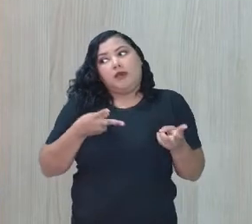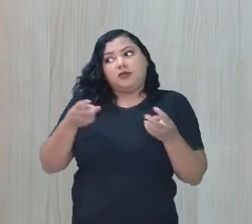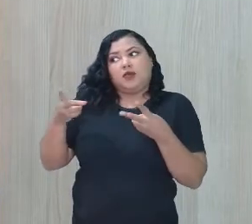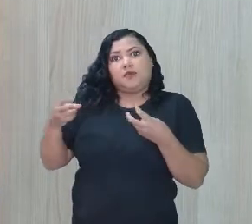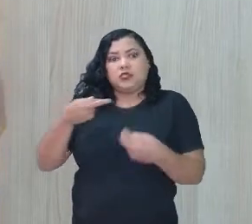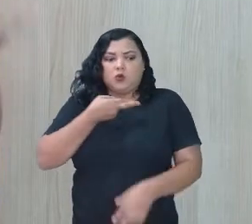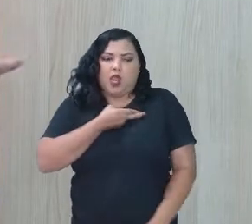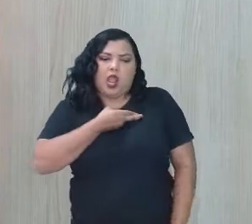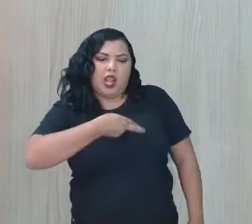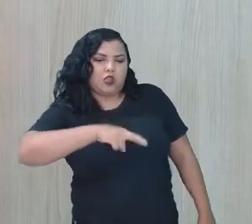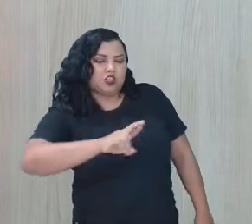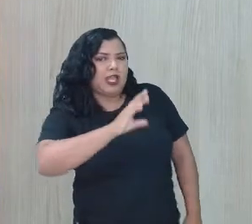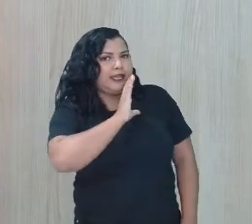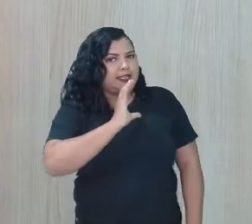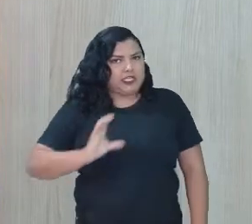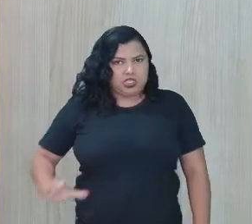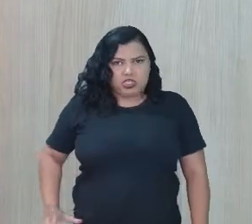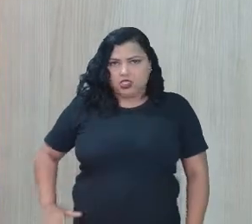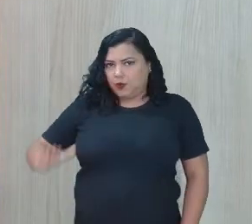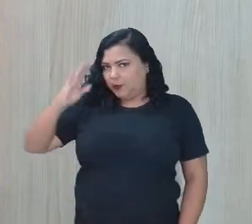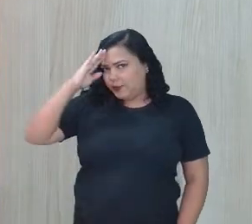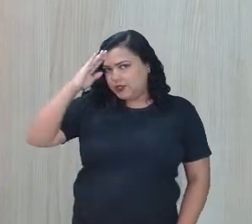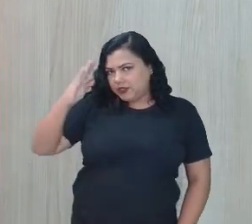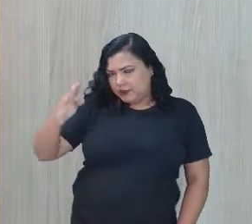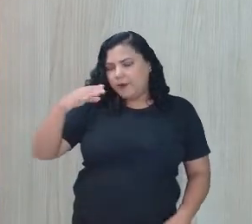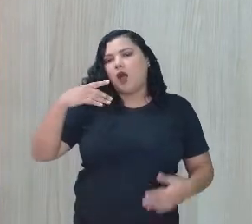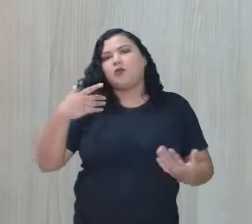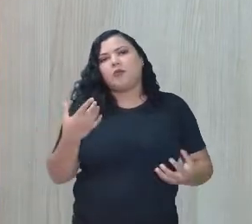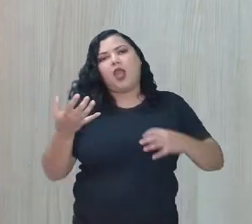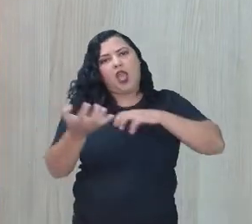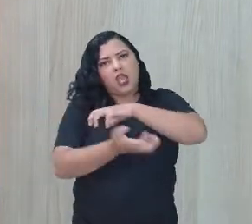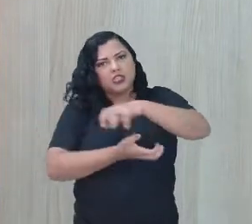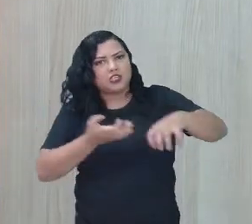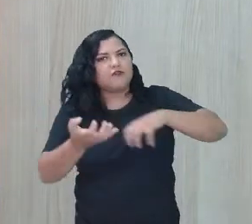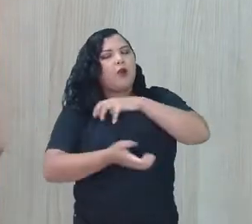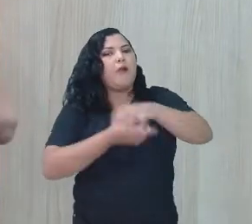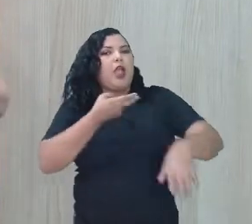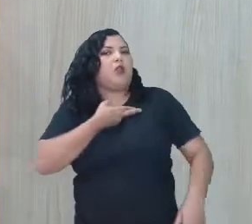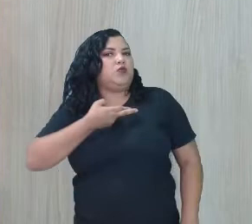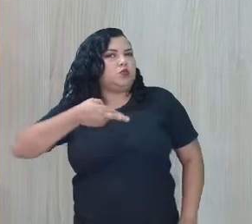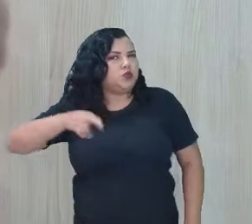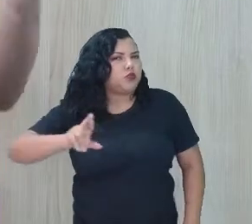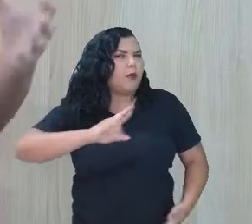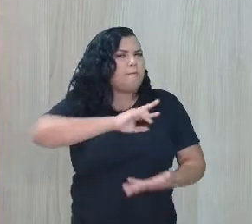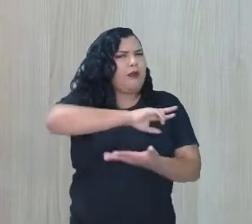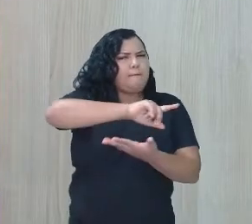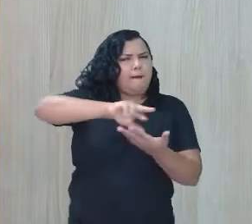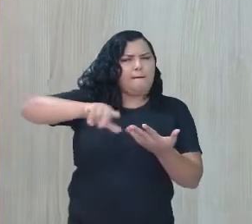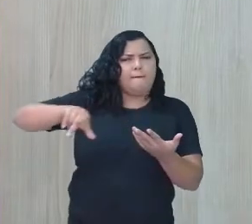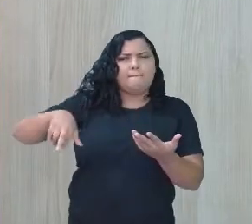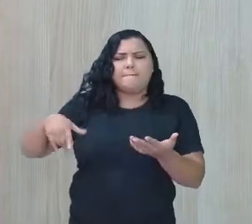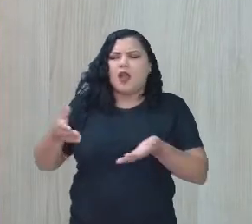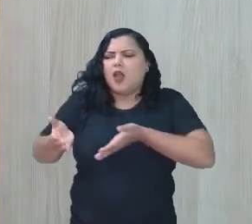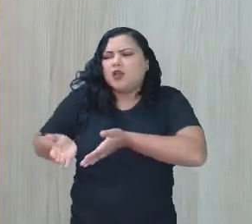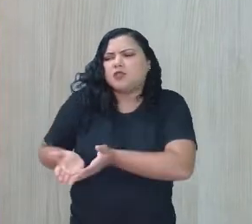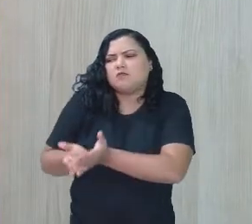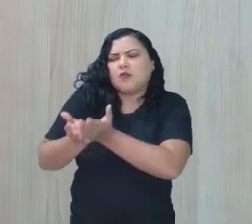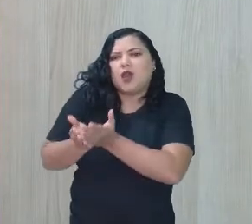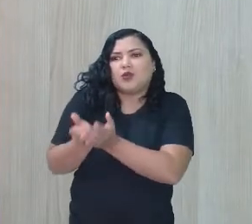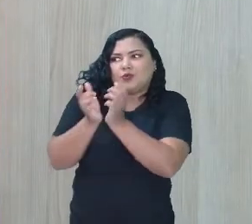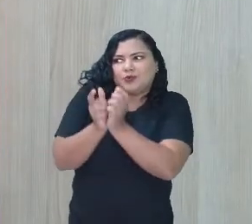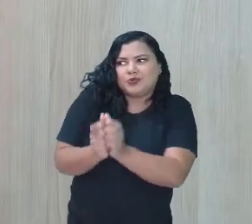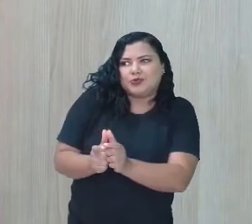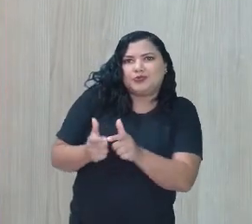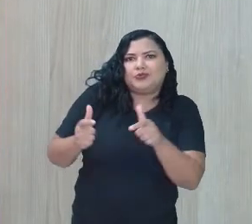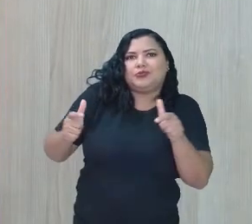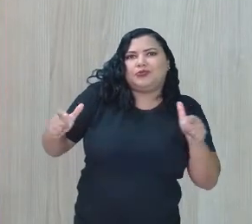para a religiosidade cristã, especialmente, a gente fala das reformas religiosas, do Renascimento, a expansão marítima, é tanta coisa bacana que tem para a gente